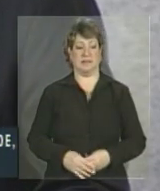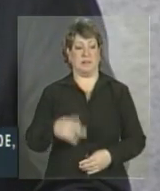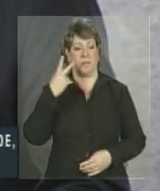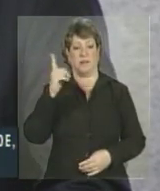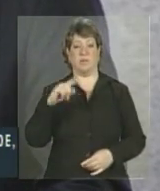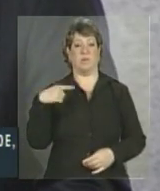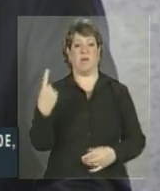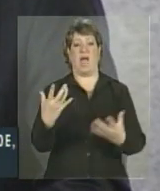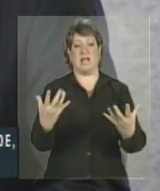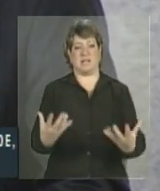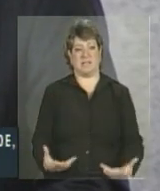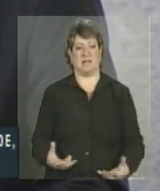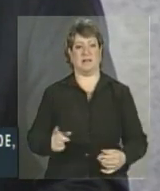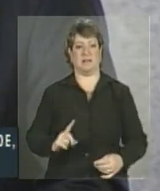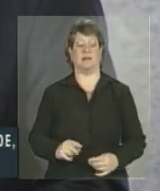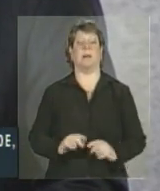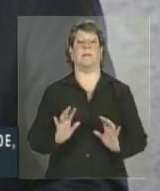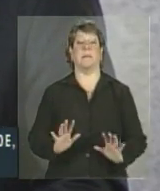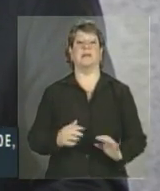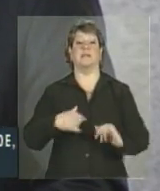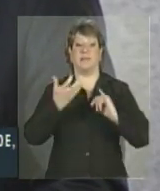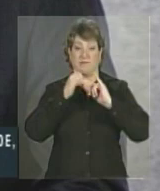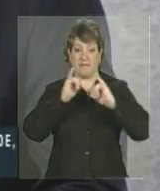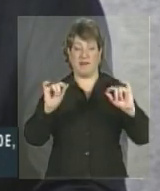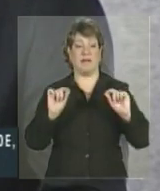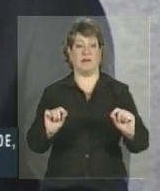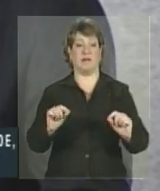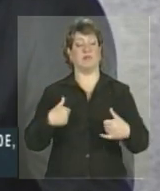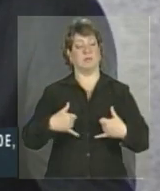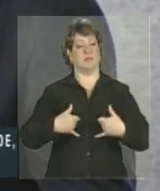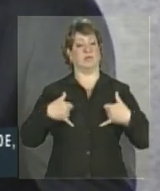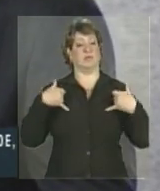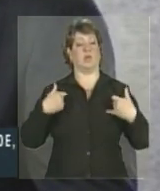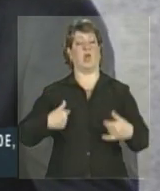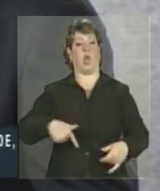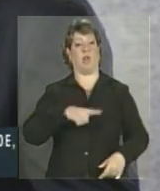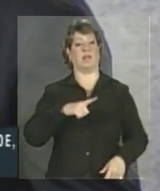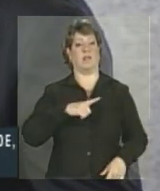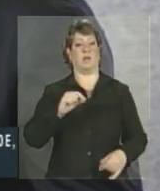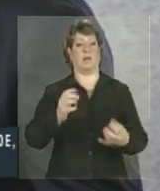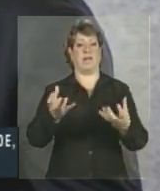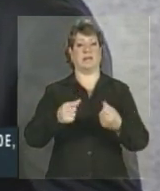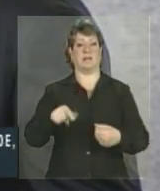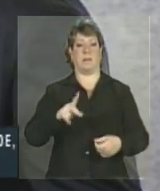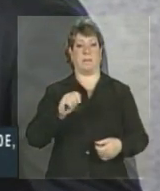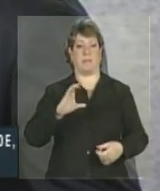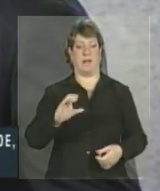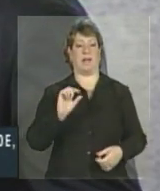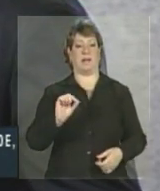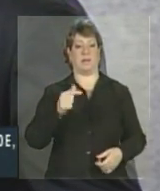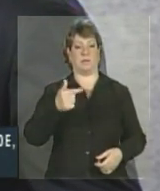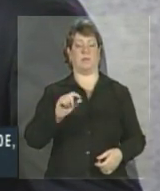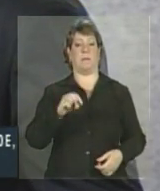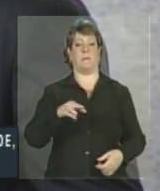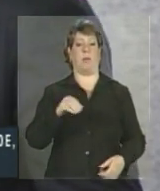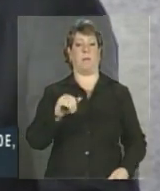não cansá-los, dizer do orgulho que temos de receber o PAC Mobilidade em Teresina. é algo